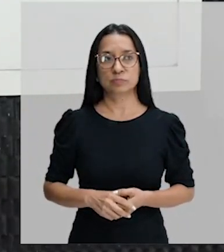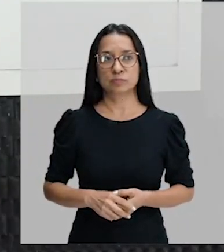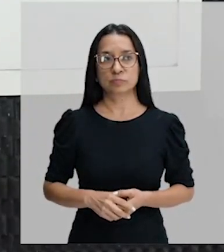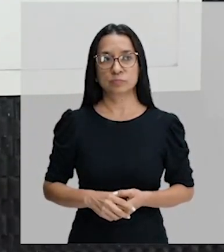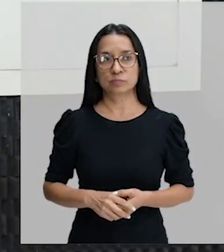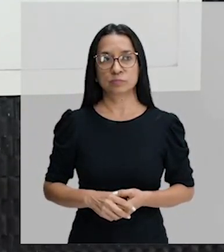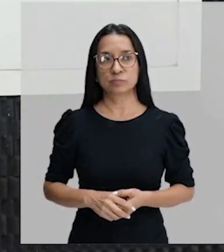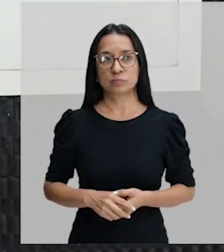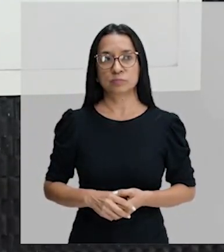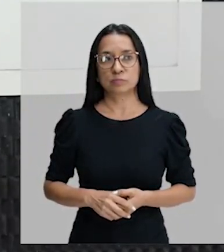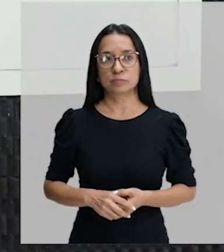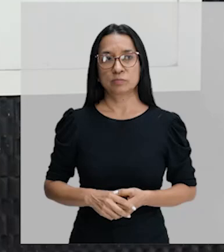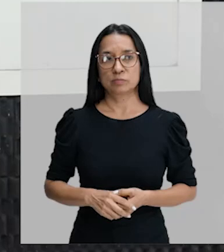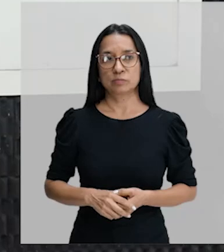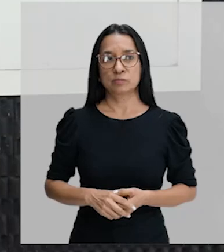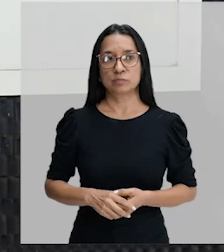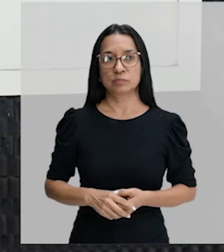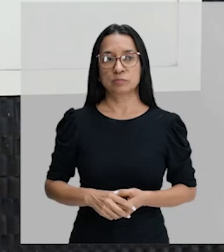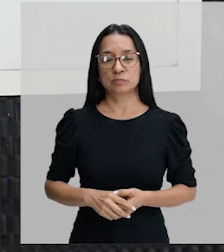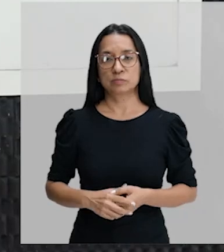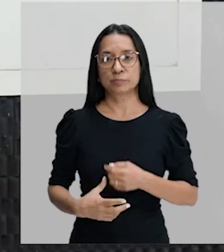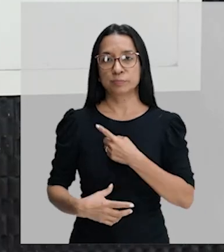Determinante